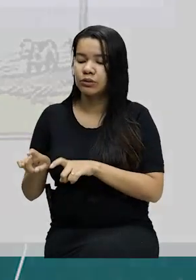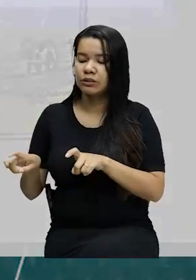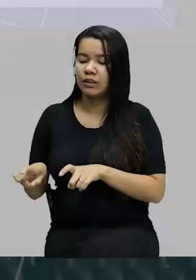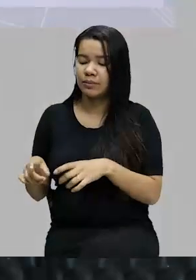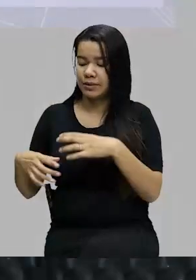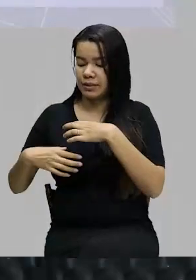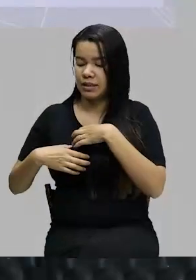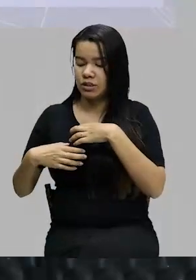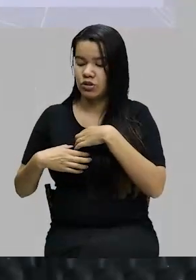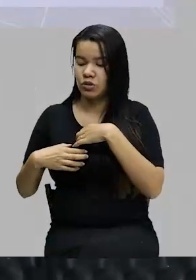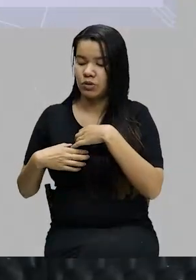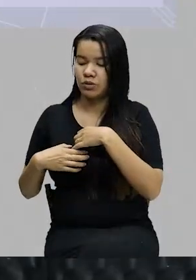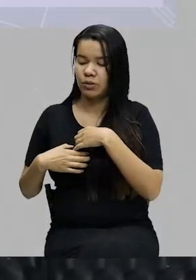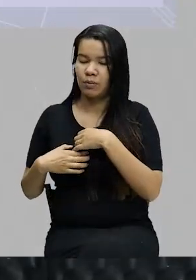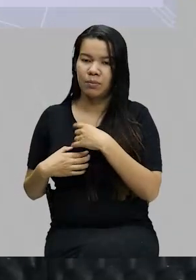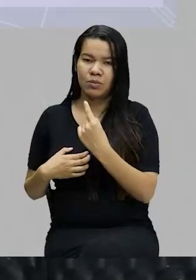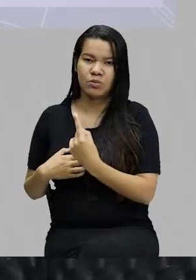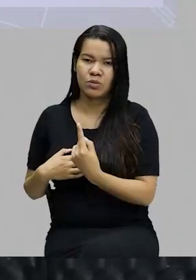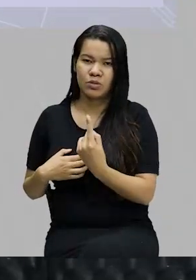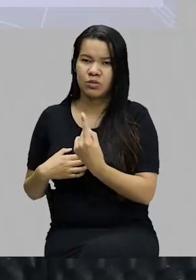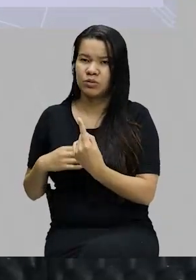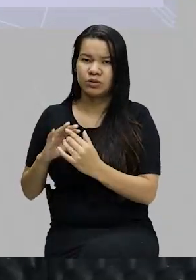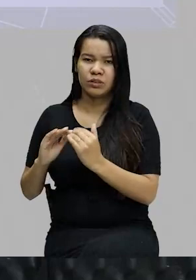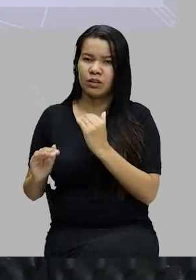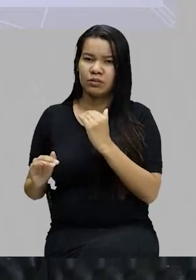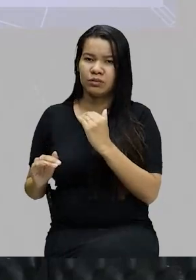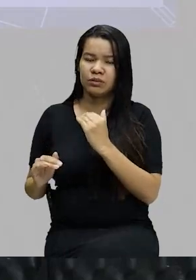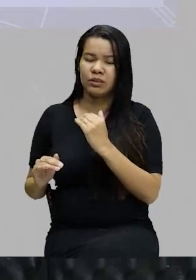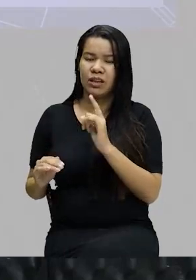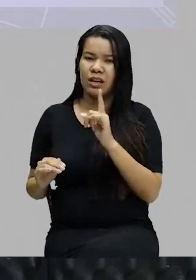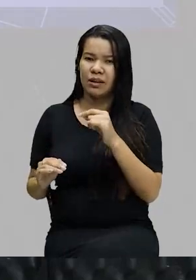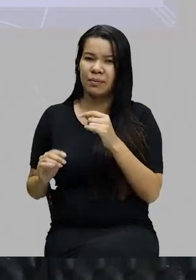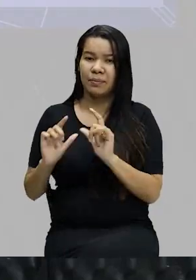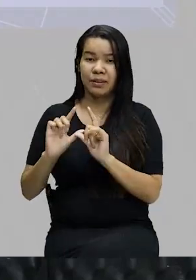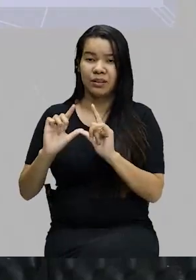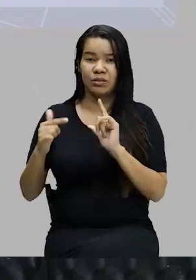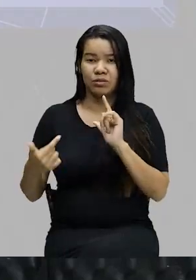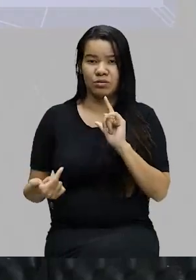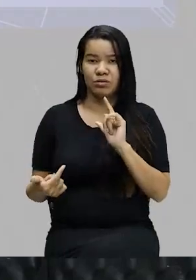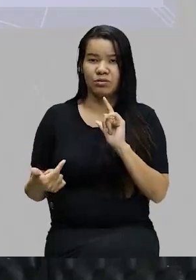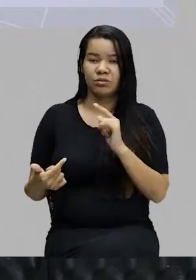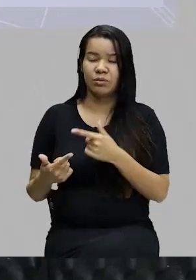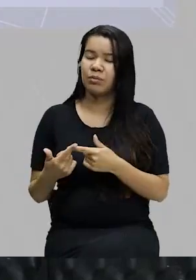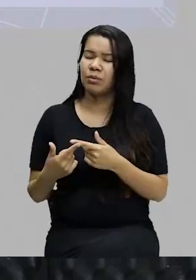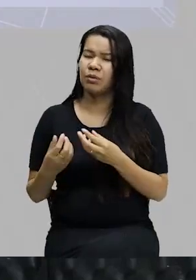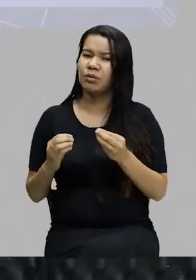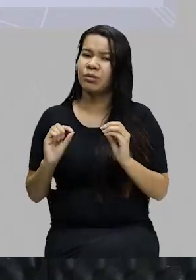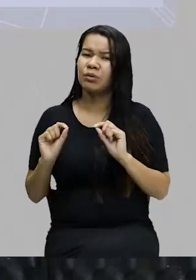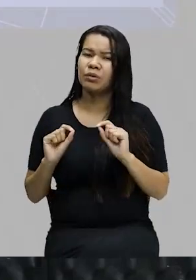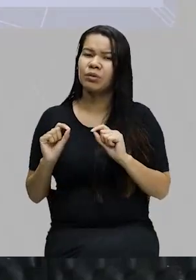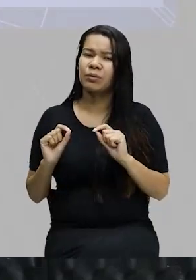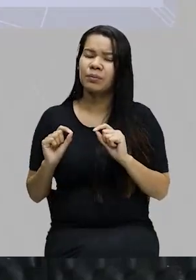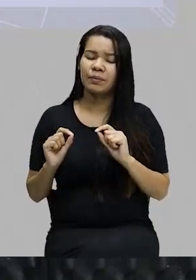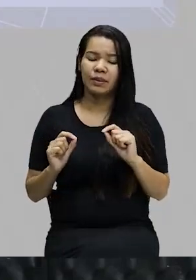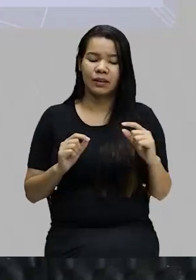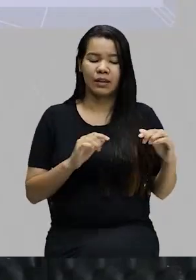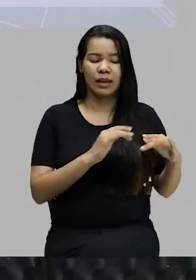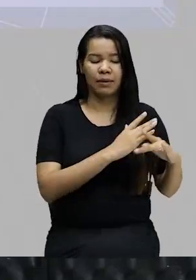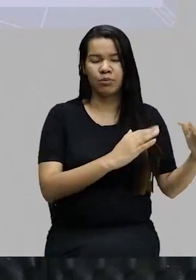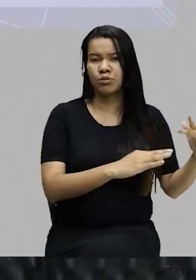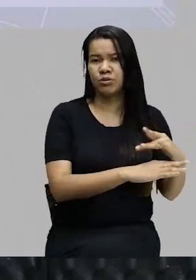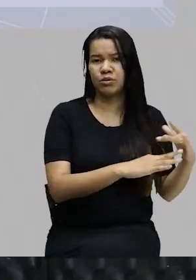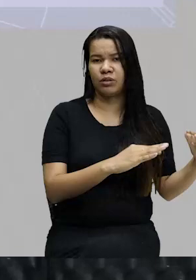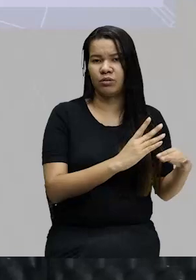só. É um pouco paradoxal. Por que é paradoxal? Porque ele sai do meio da multidão para se sentir menos só. Deveria